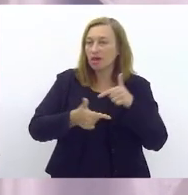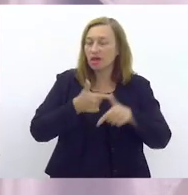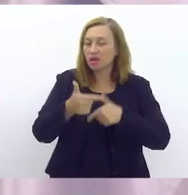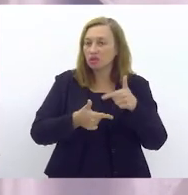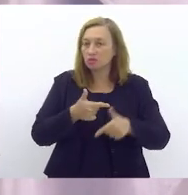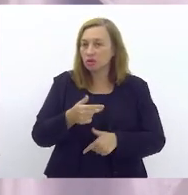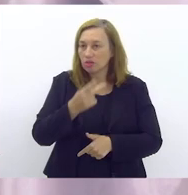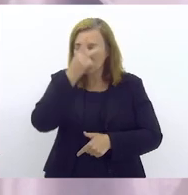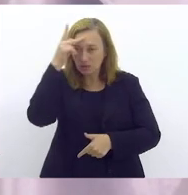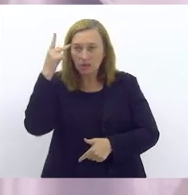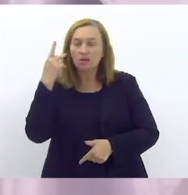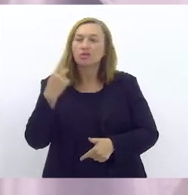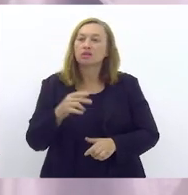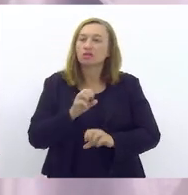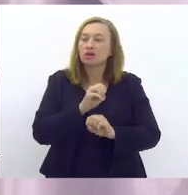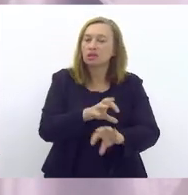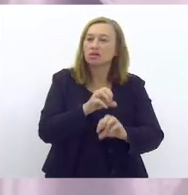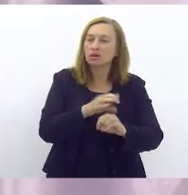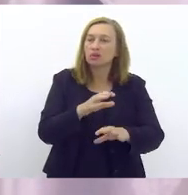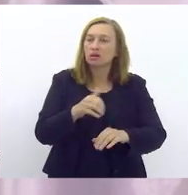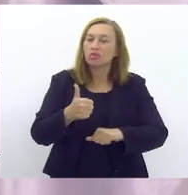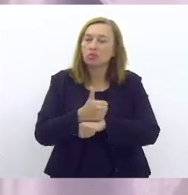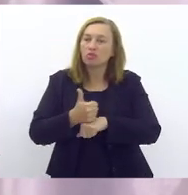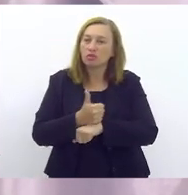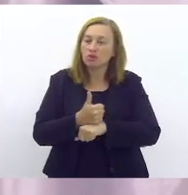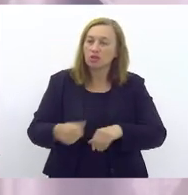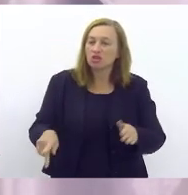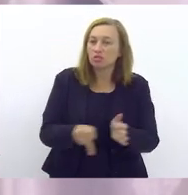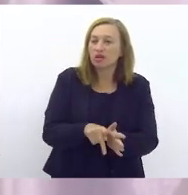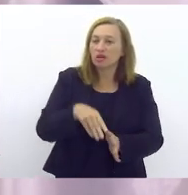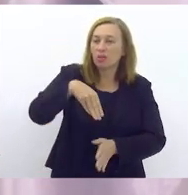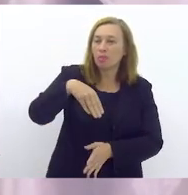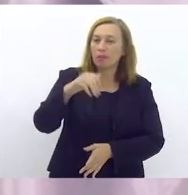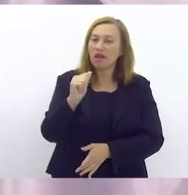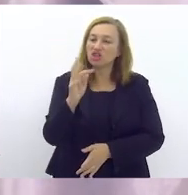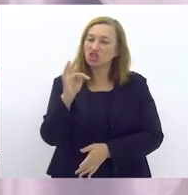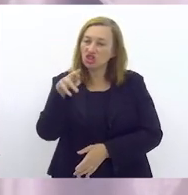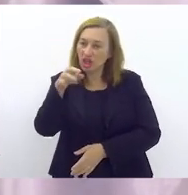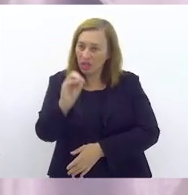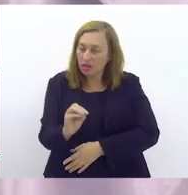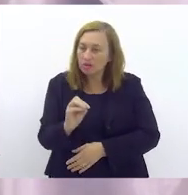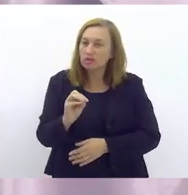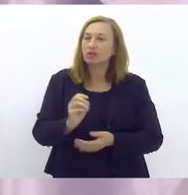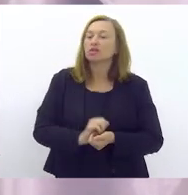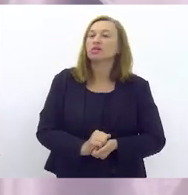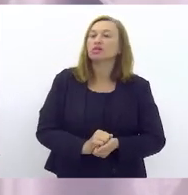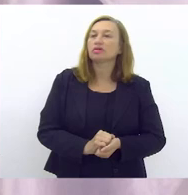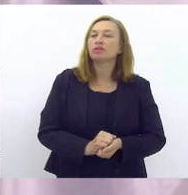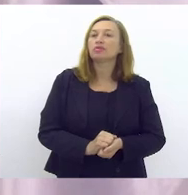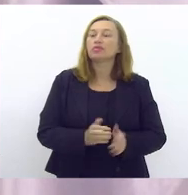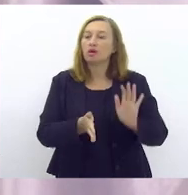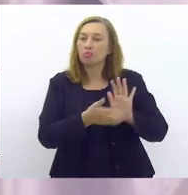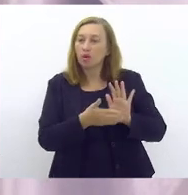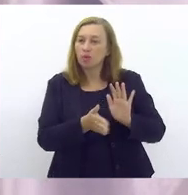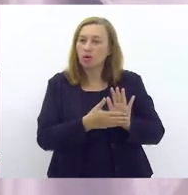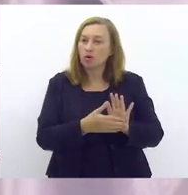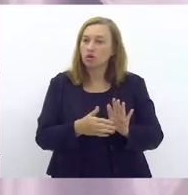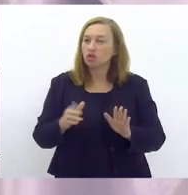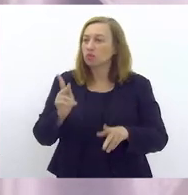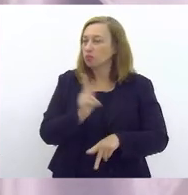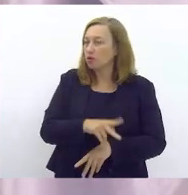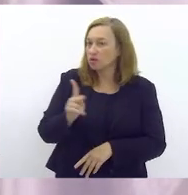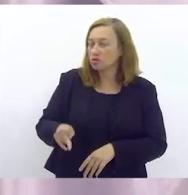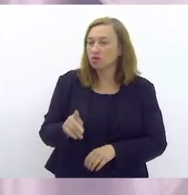etapa da educação como profissionais do magistério. Pela proposta, são consideradas professoras e professores de